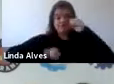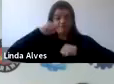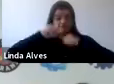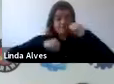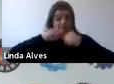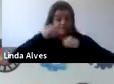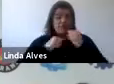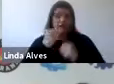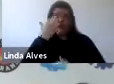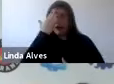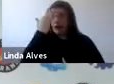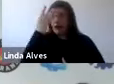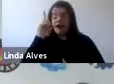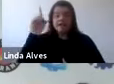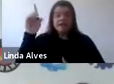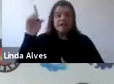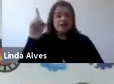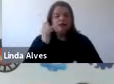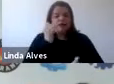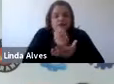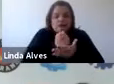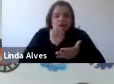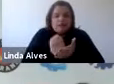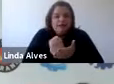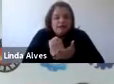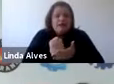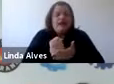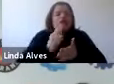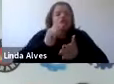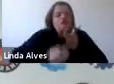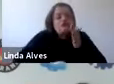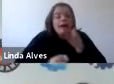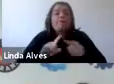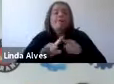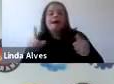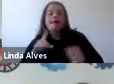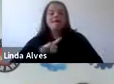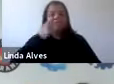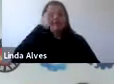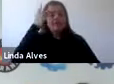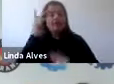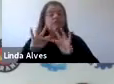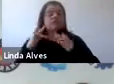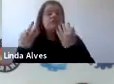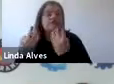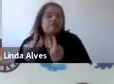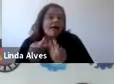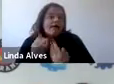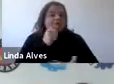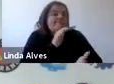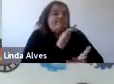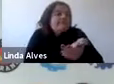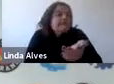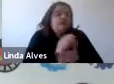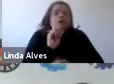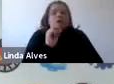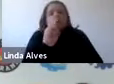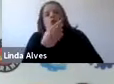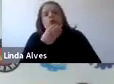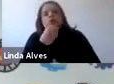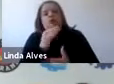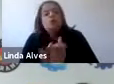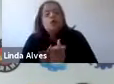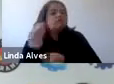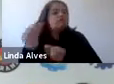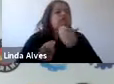carteira assinada. Mas vocês têm algum parente, têm algum amigo, às vezes a esposa ou o esposo. Então, é importante vocês saberem a quantas andam essa questão